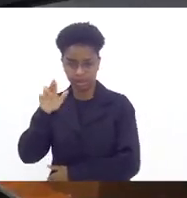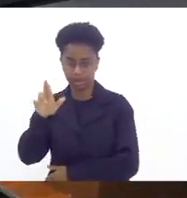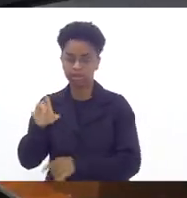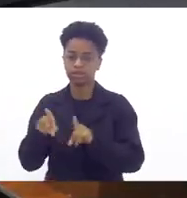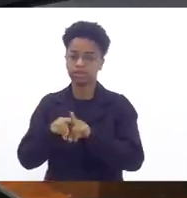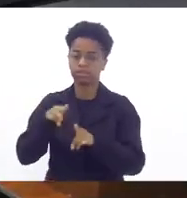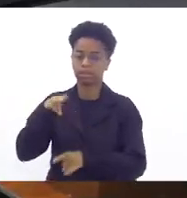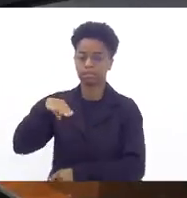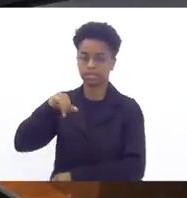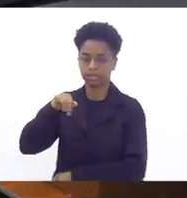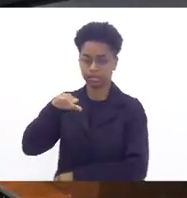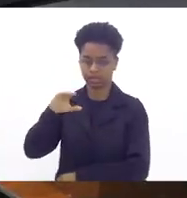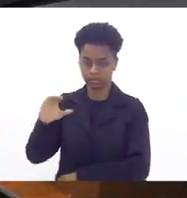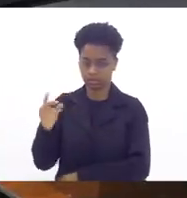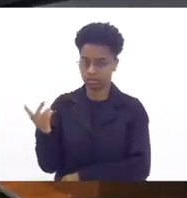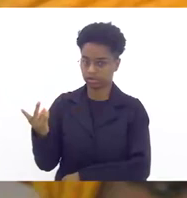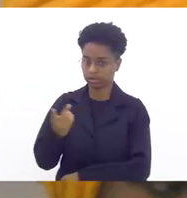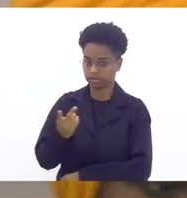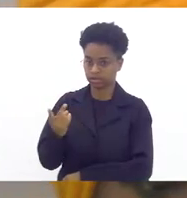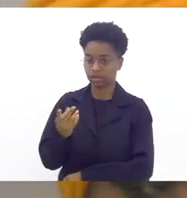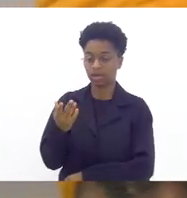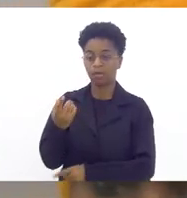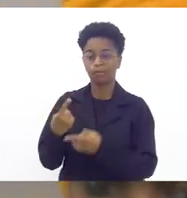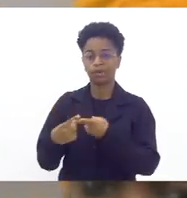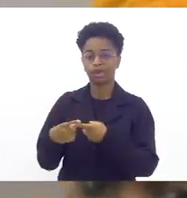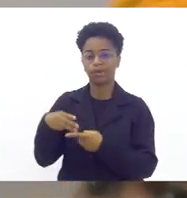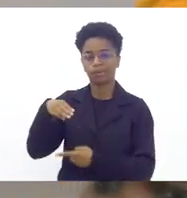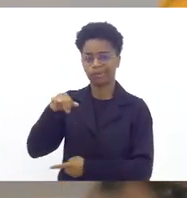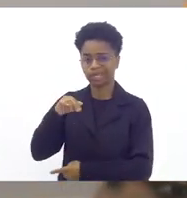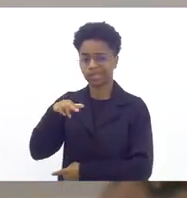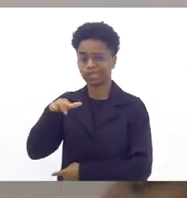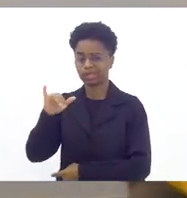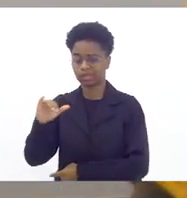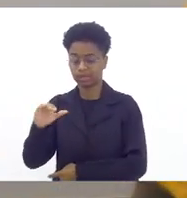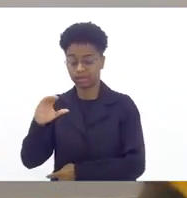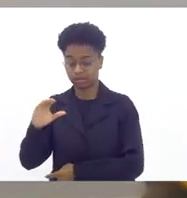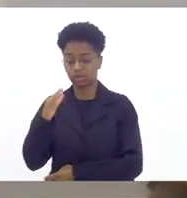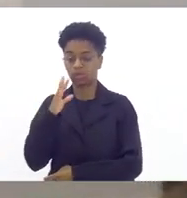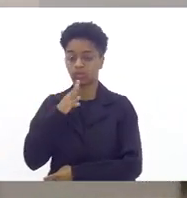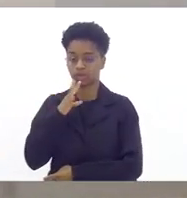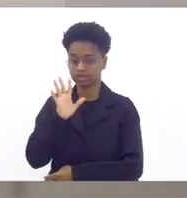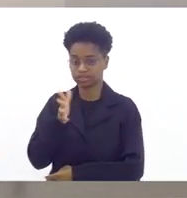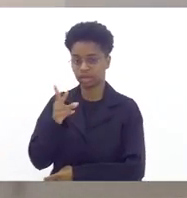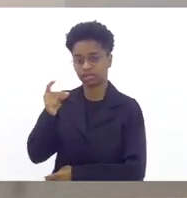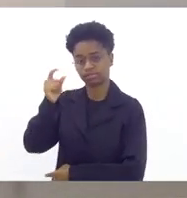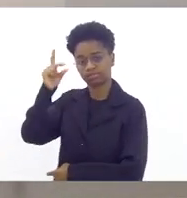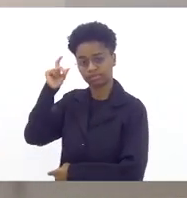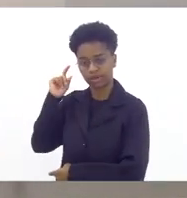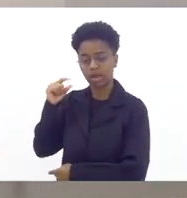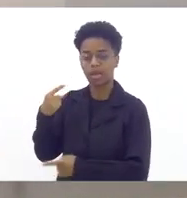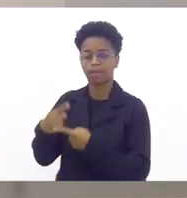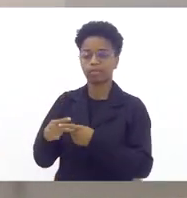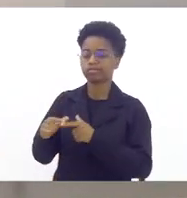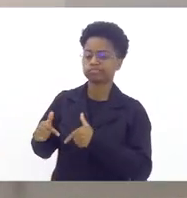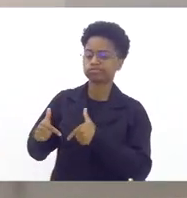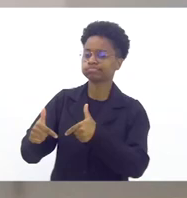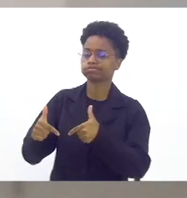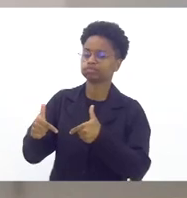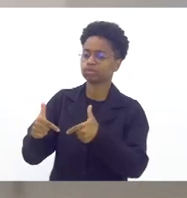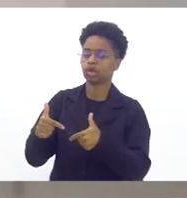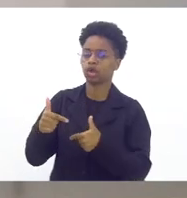O Carlos Mink é uma figura que nós conhecemos de longa data, um grande combatente das lutas